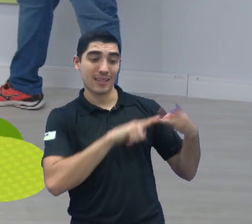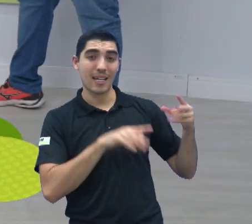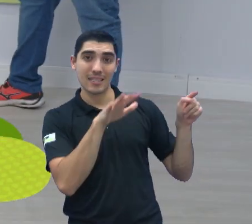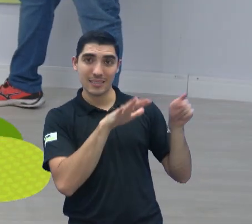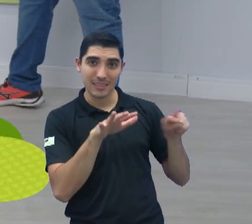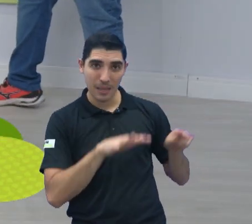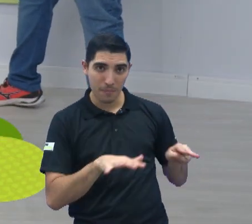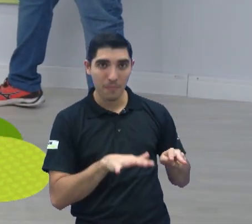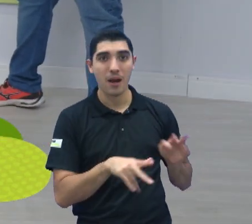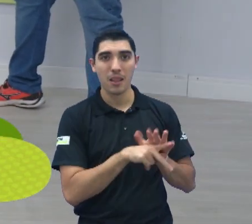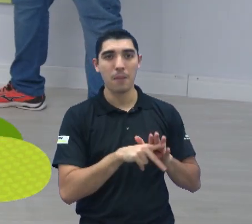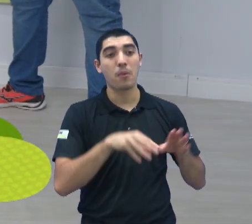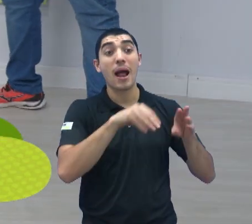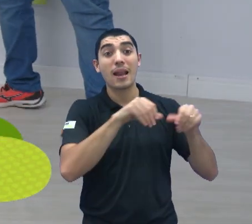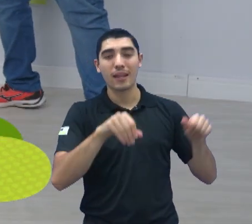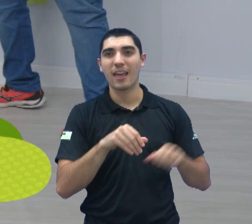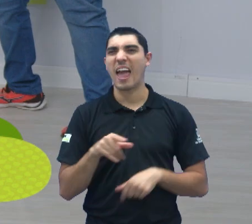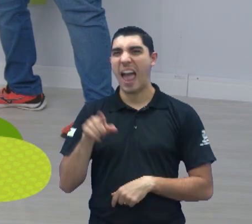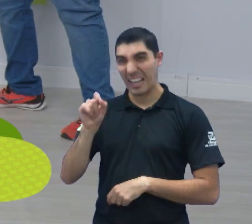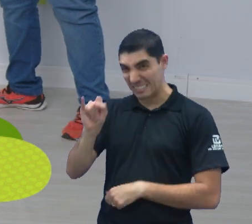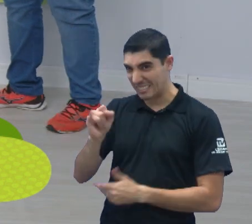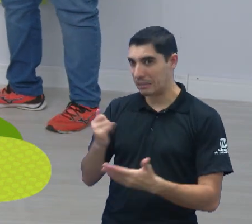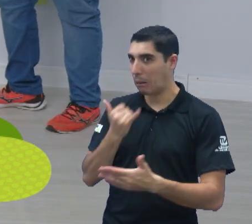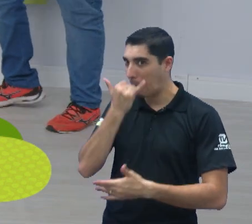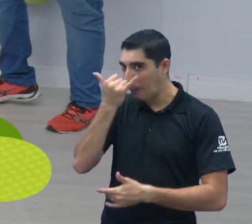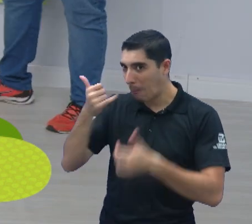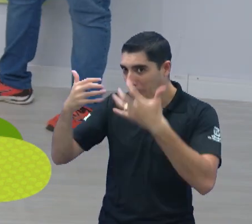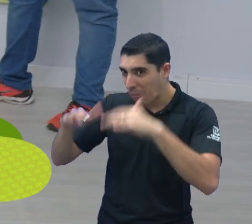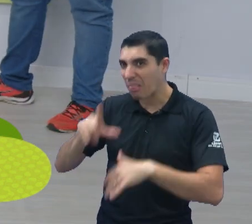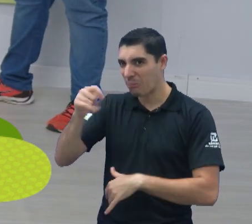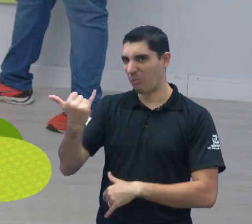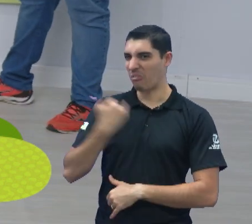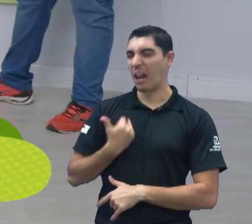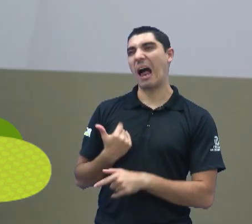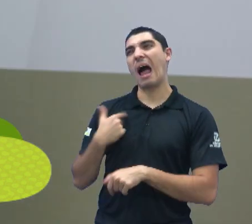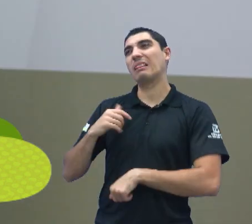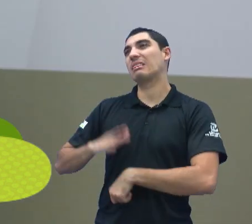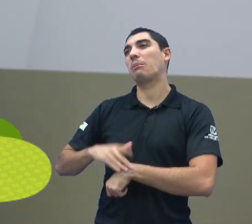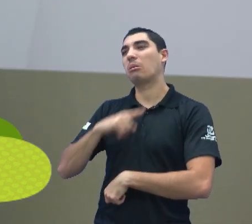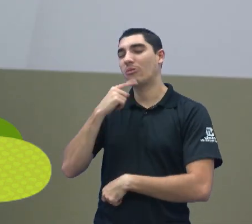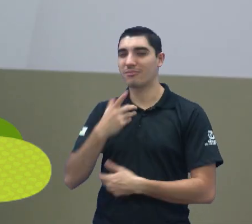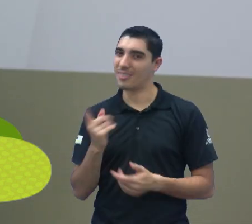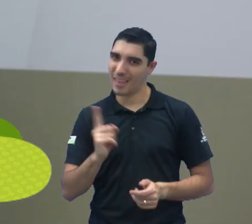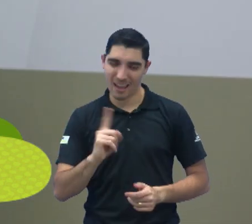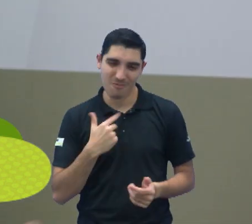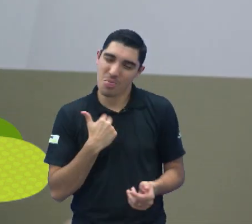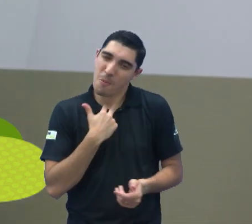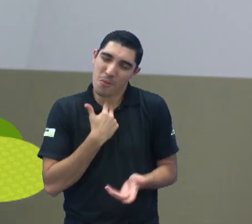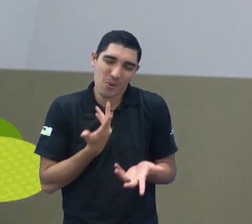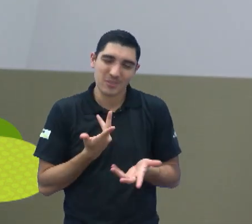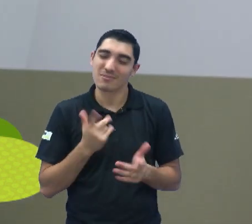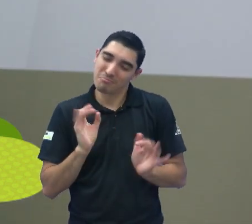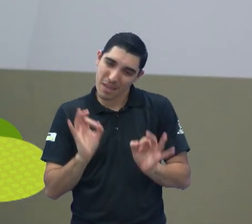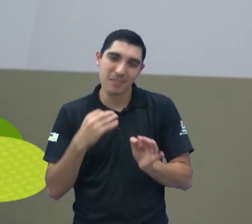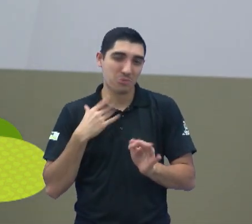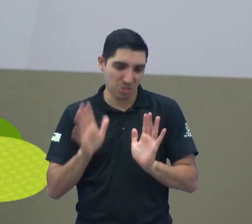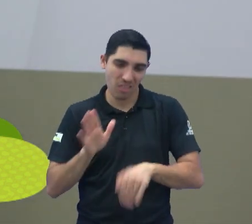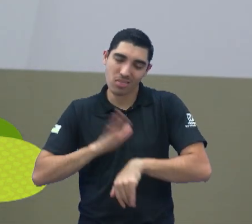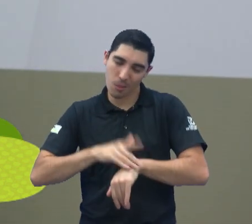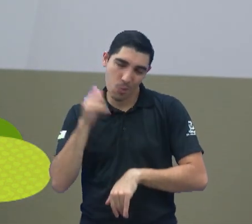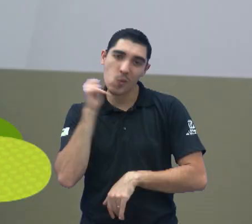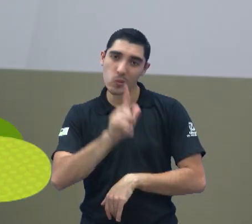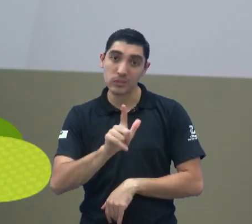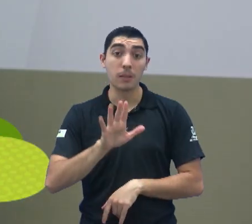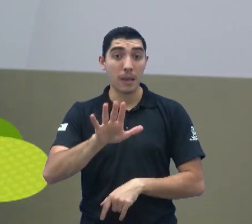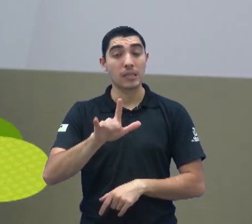teve tempo para preparar, né? Eu não posso Por favor, usar hein? isso como justificativa. A gente realmente teve um período bom de preparação. Obviamente que treinar é